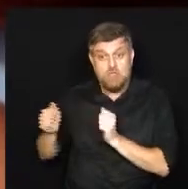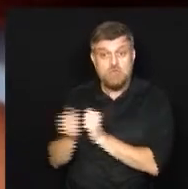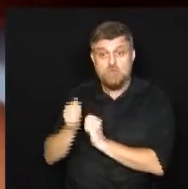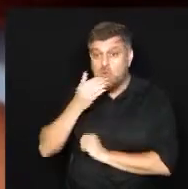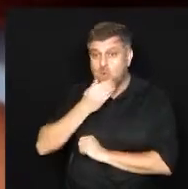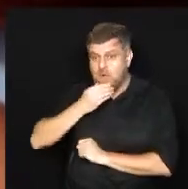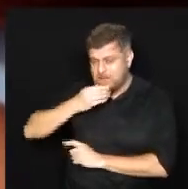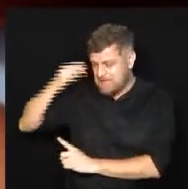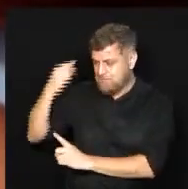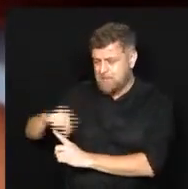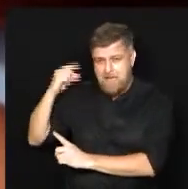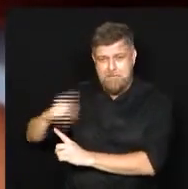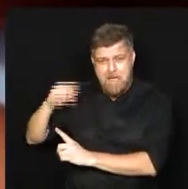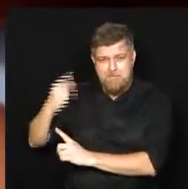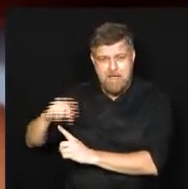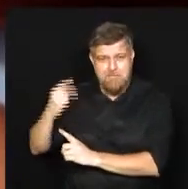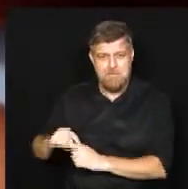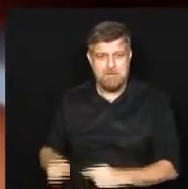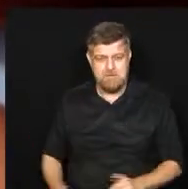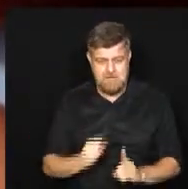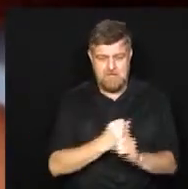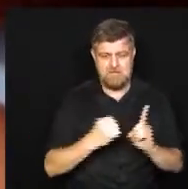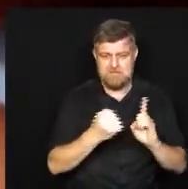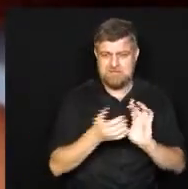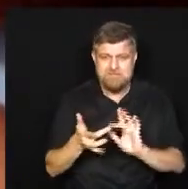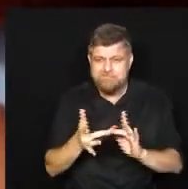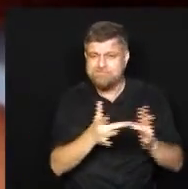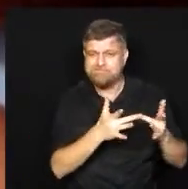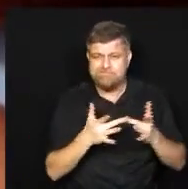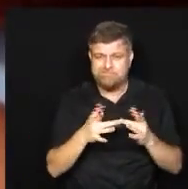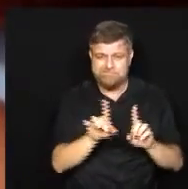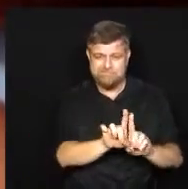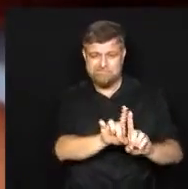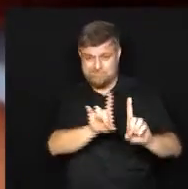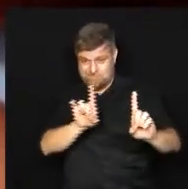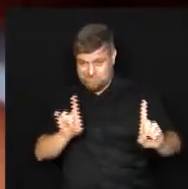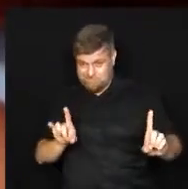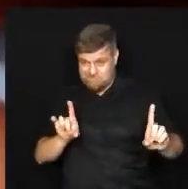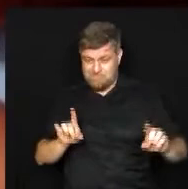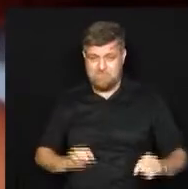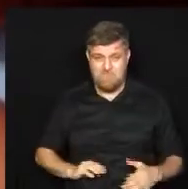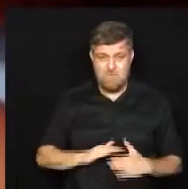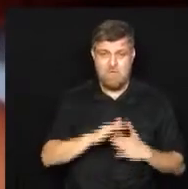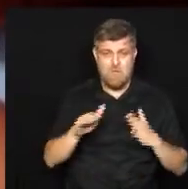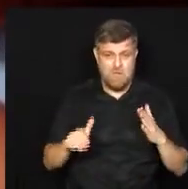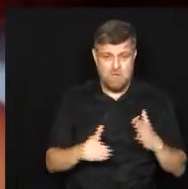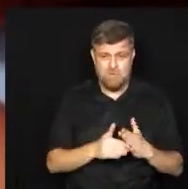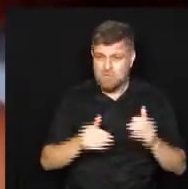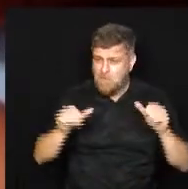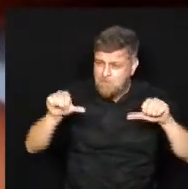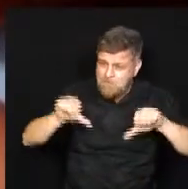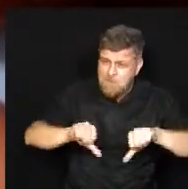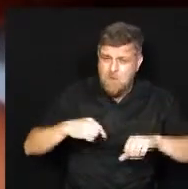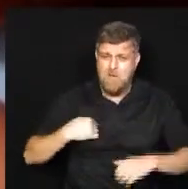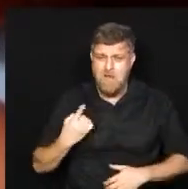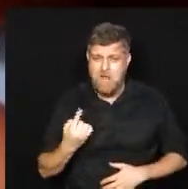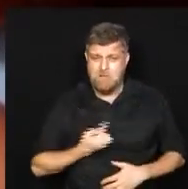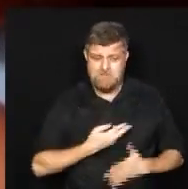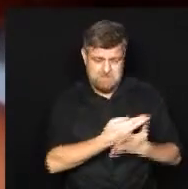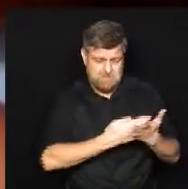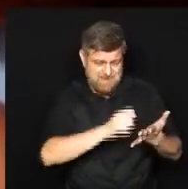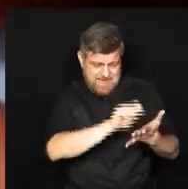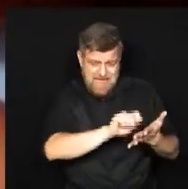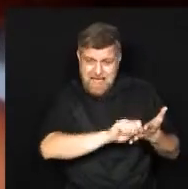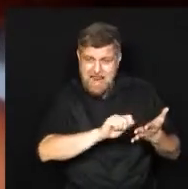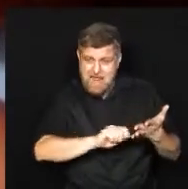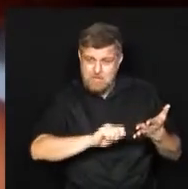agressores, a perda das relações sociais, a dificuldade de relações sociais, tudo isso agrava. E nós fizemos então um relatório que